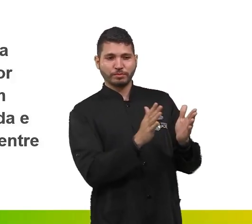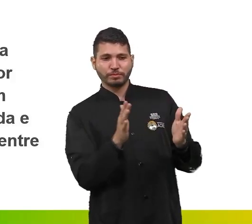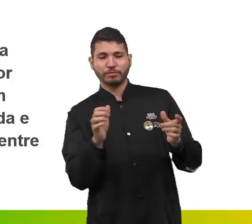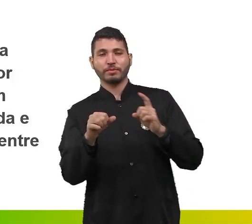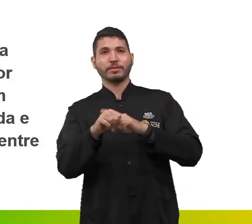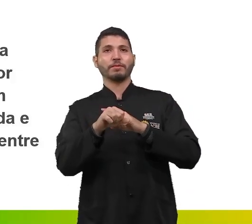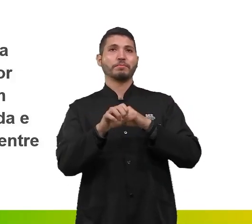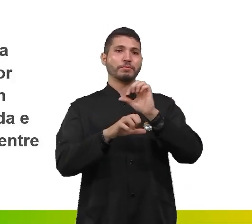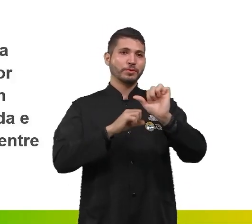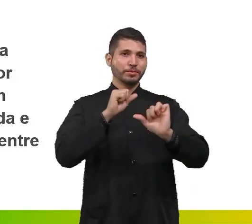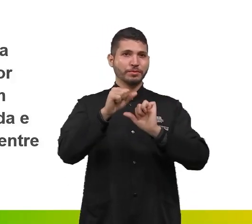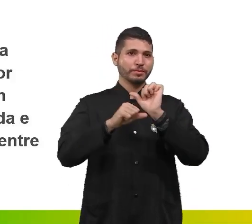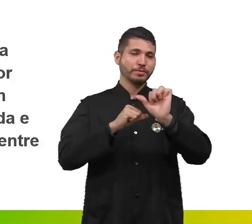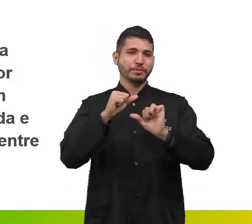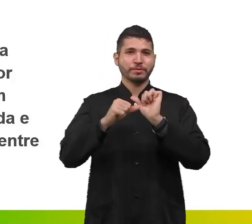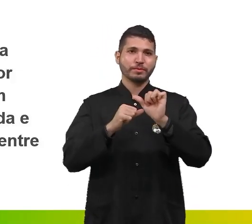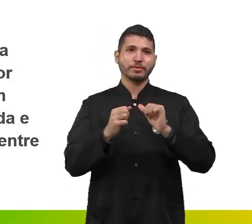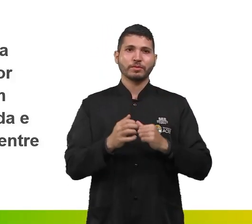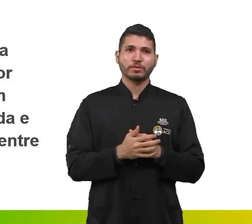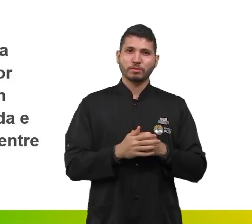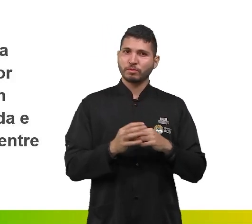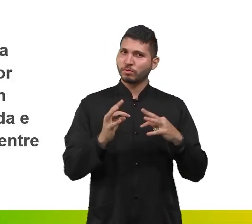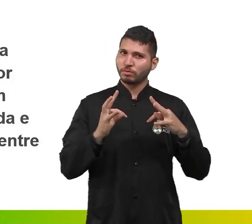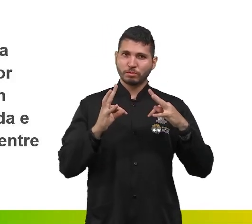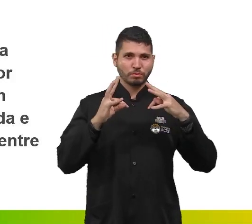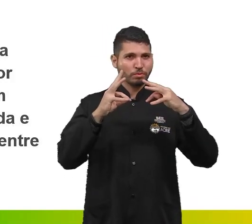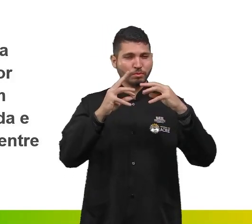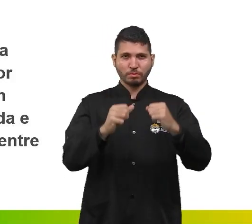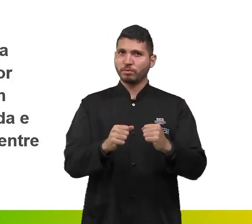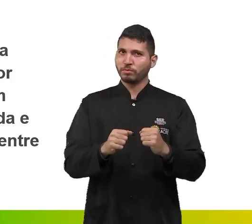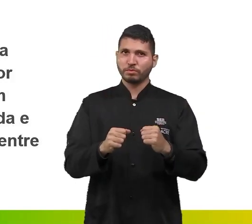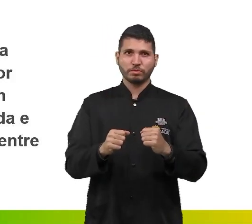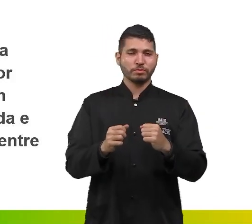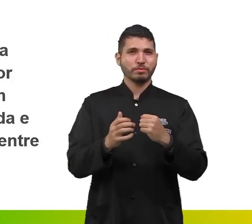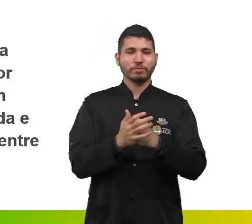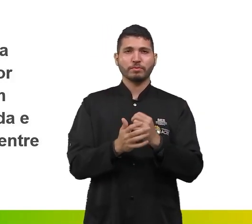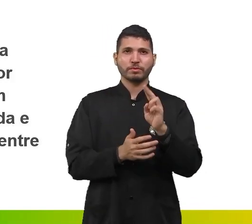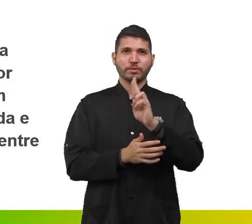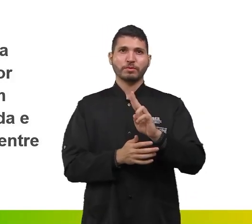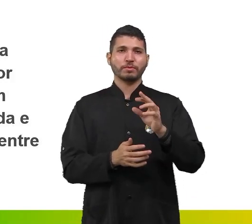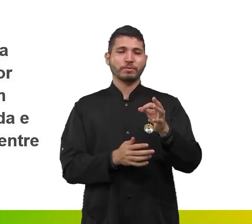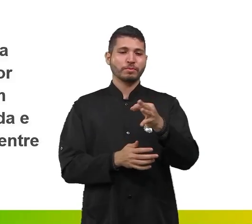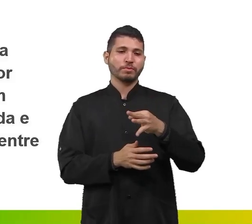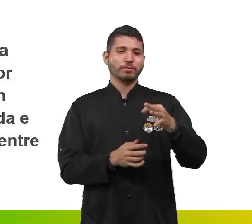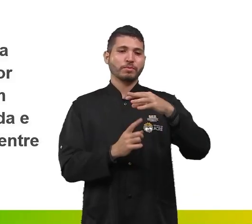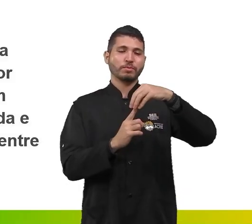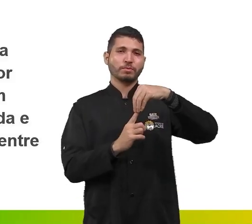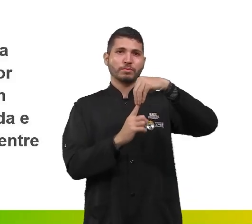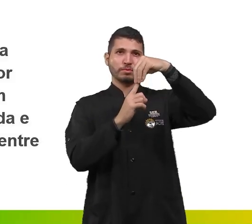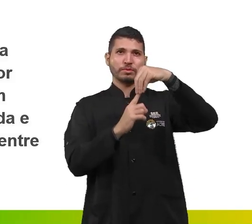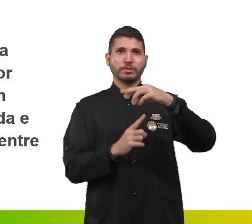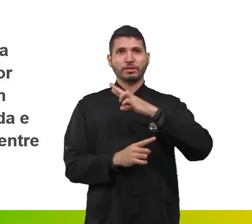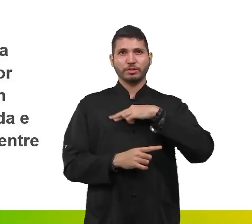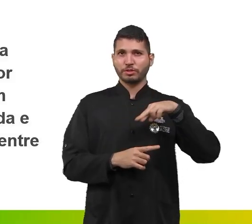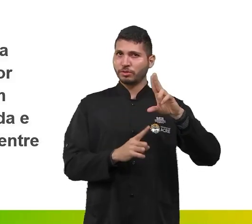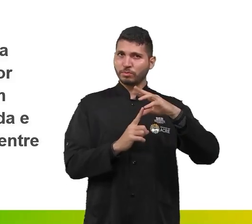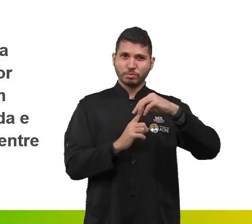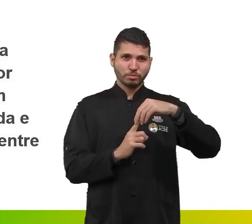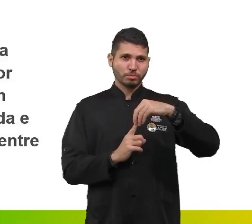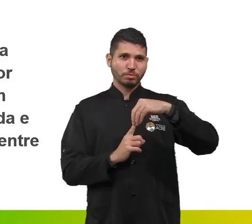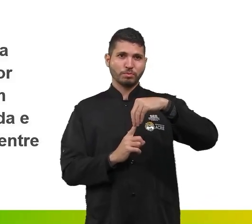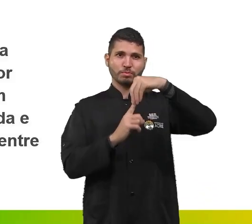naquele estado vai falar a mesma língua, uma religião predominante, uma moeda única, símbolos